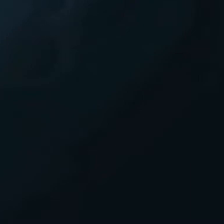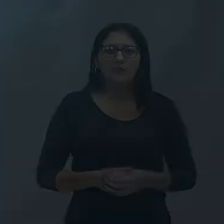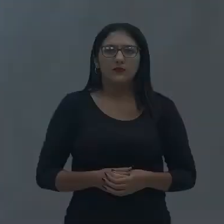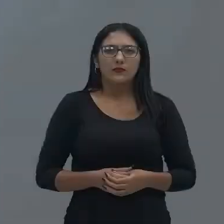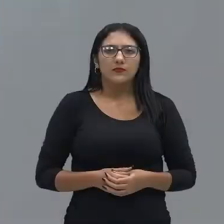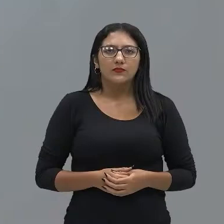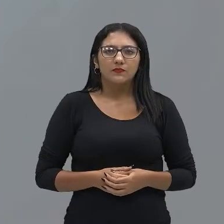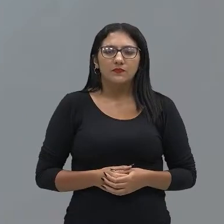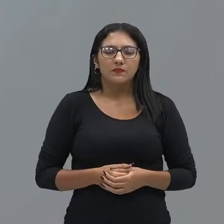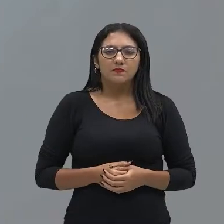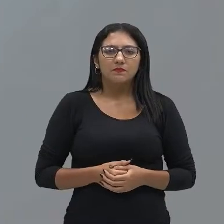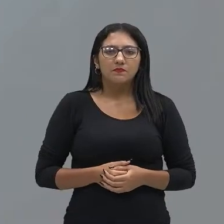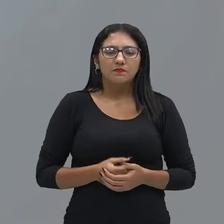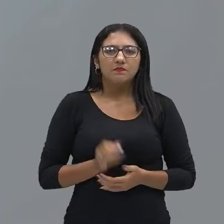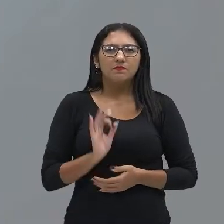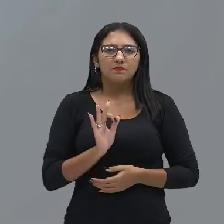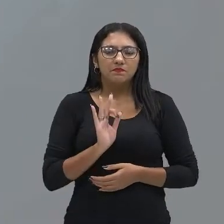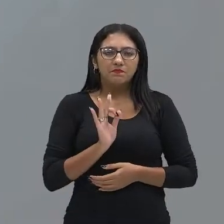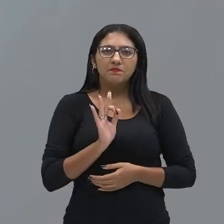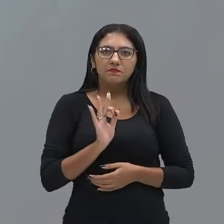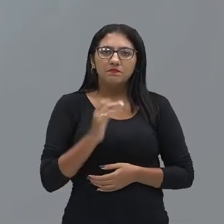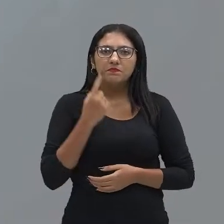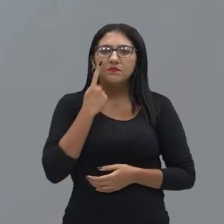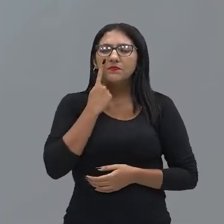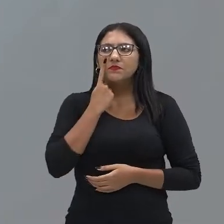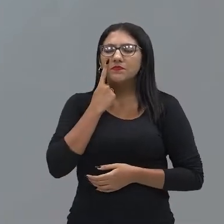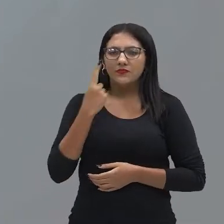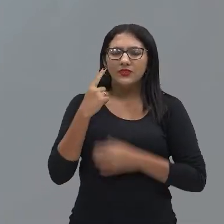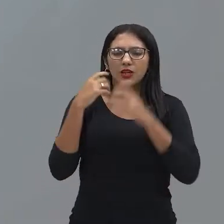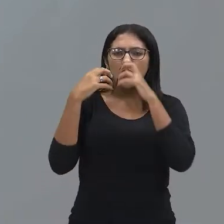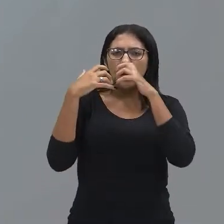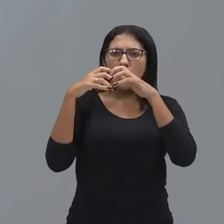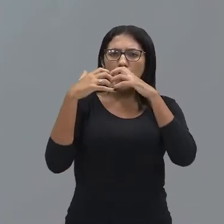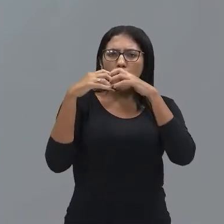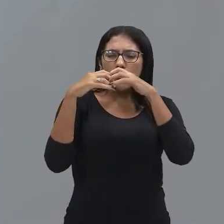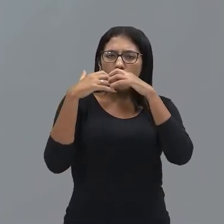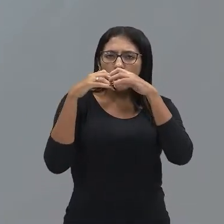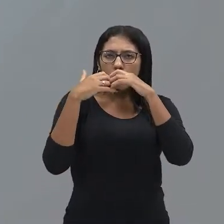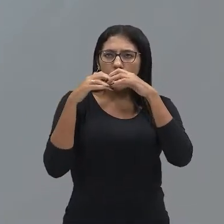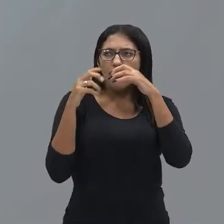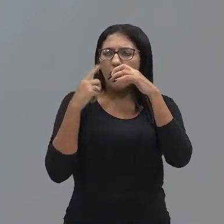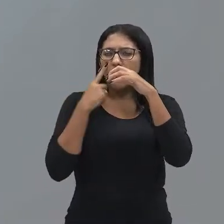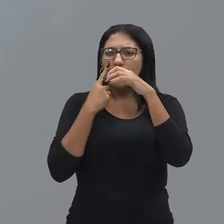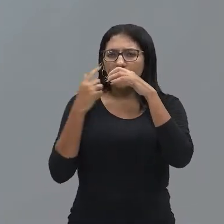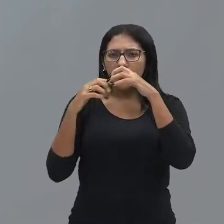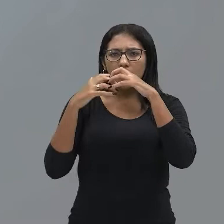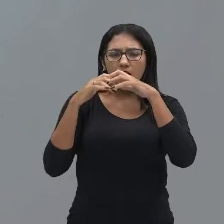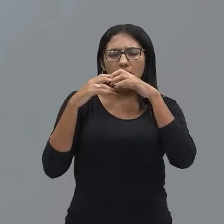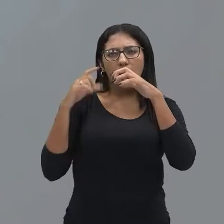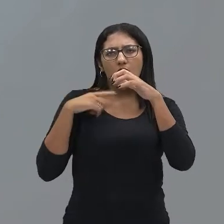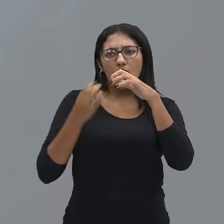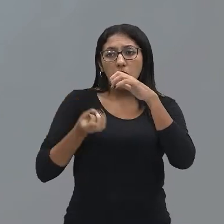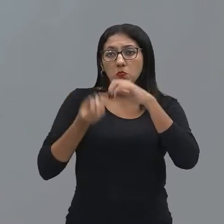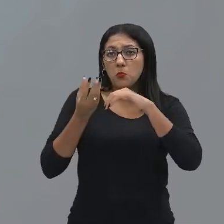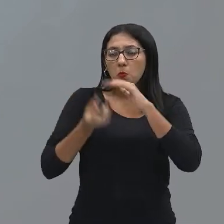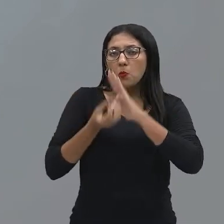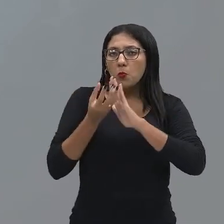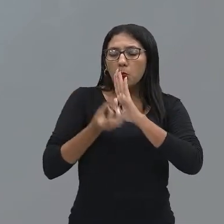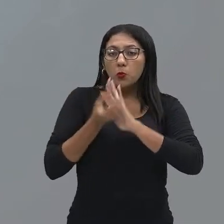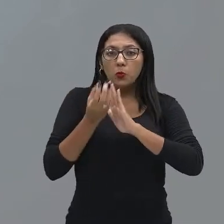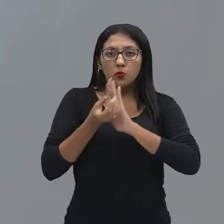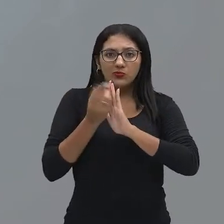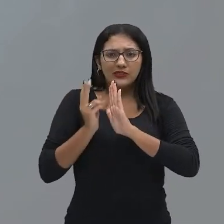Muito bem, gente. A gente está vendo aí a hipófise ali na base do nosso cérebro. Ela está produzindo hormônios, afinal ela é